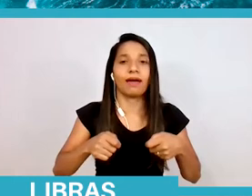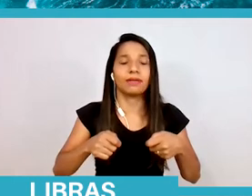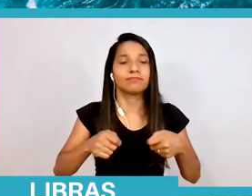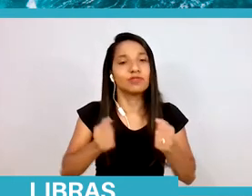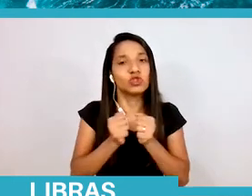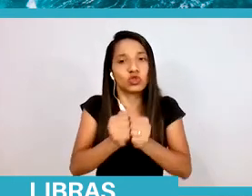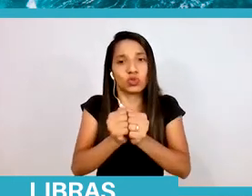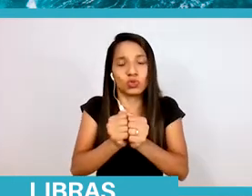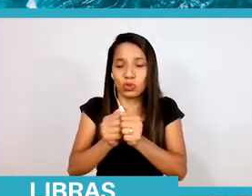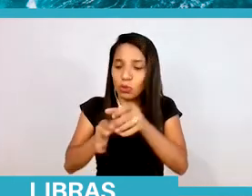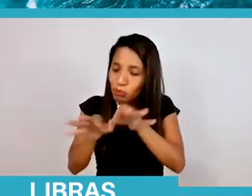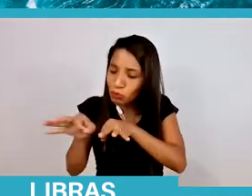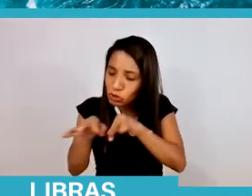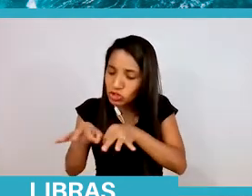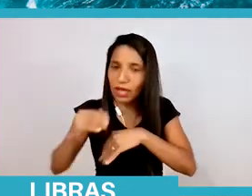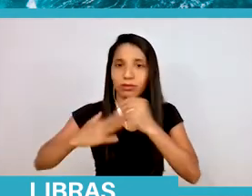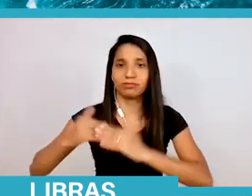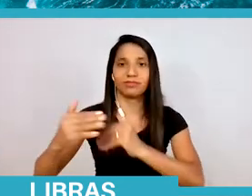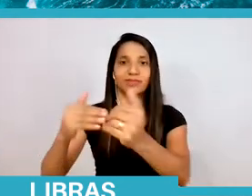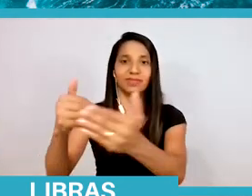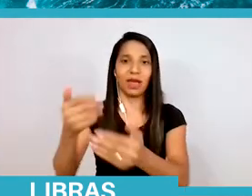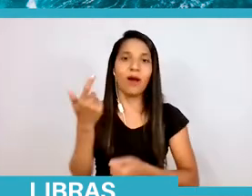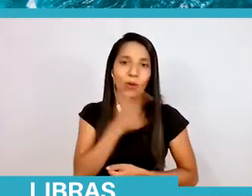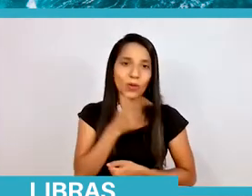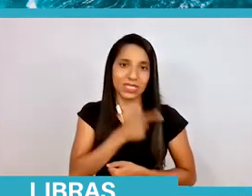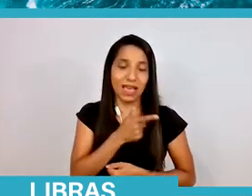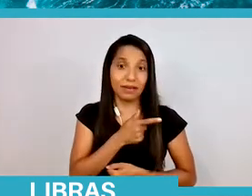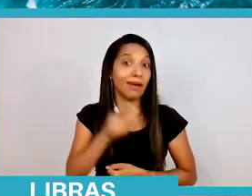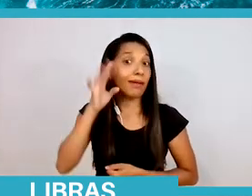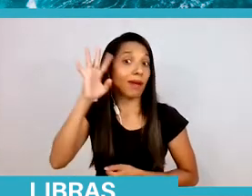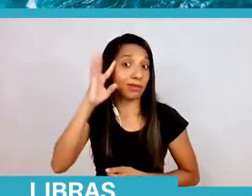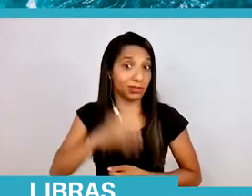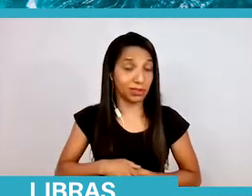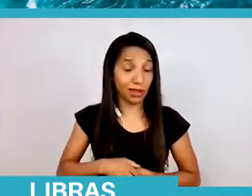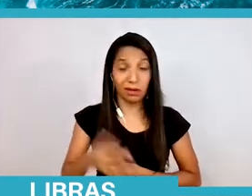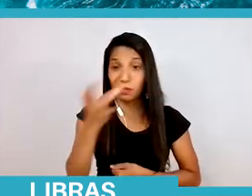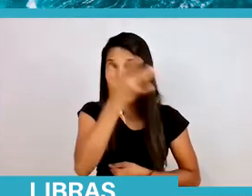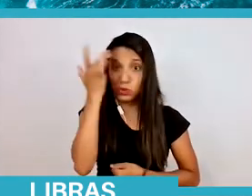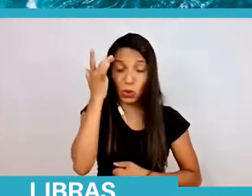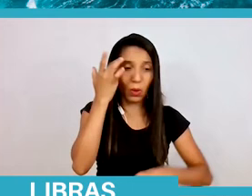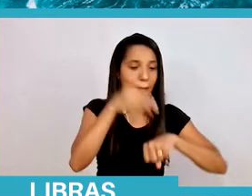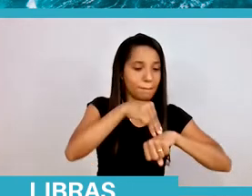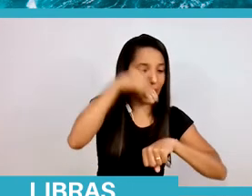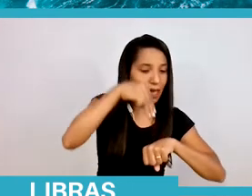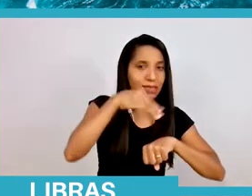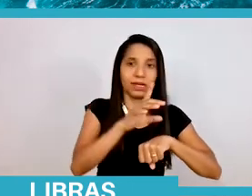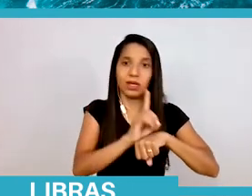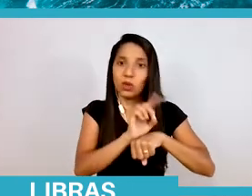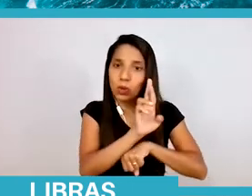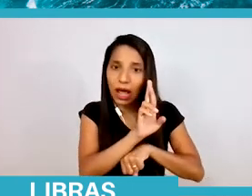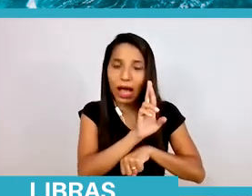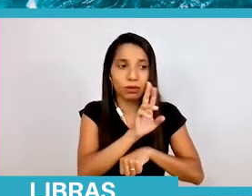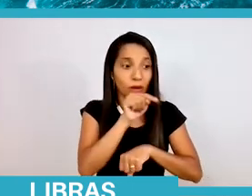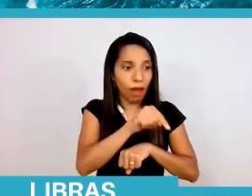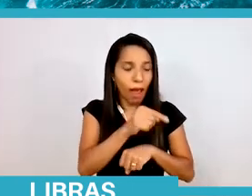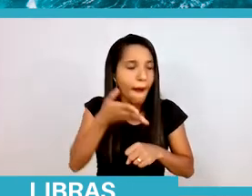muito interessante. Pensa um mestrando, um doutorando, o quanto de conhecimento que ele não tem, que ele pode estar transformando nisso num